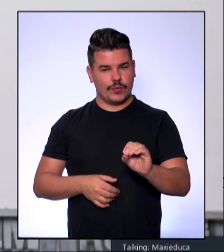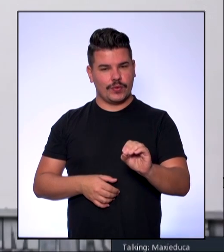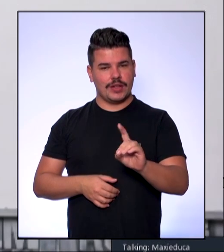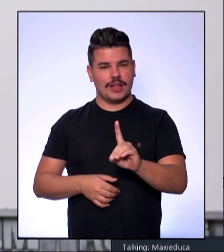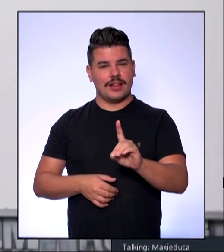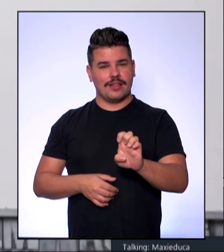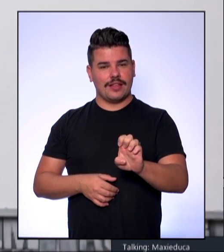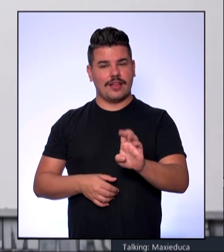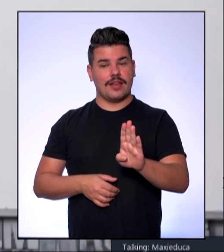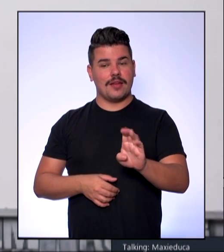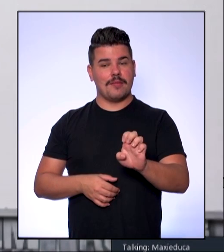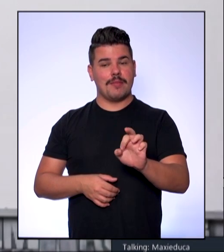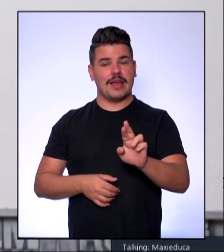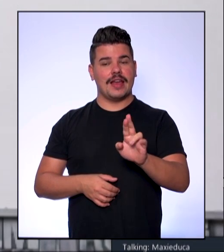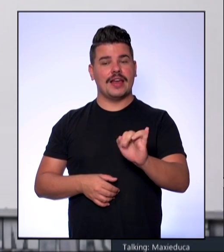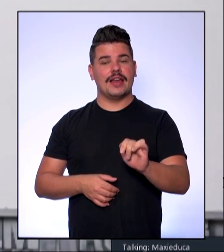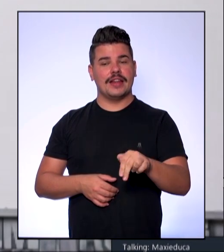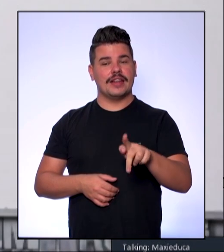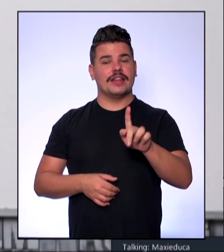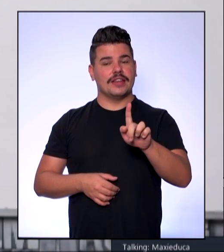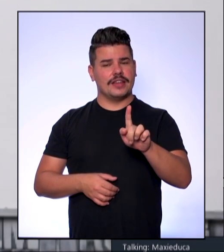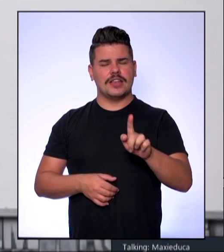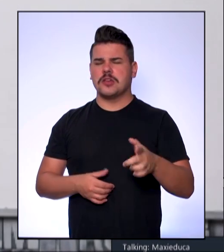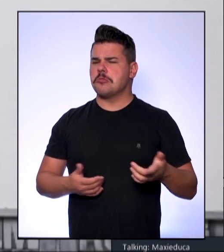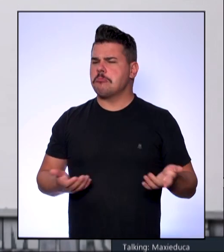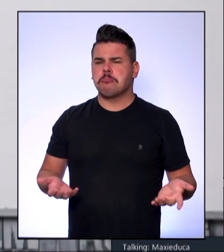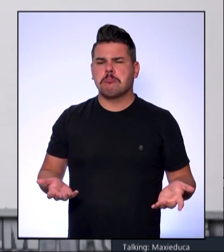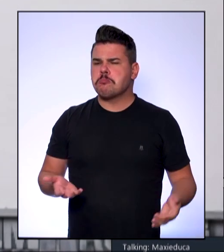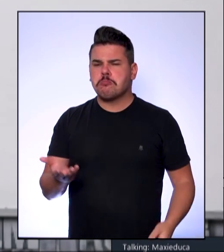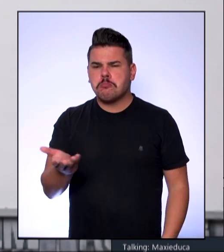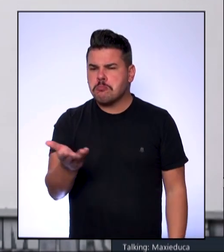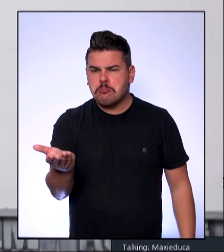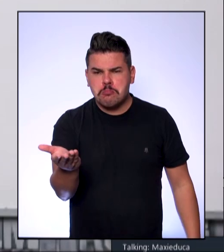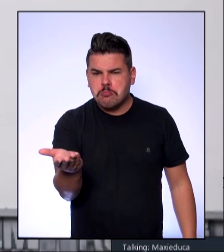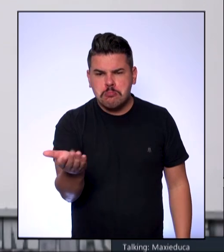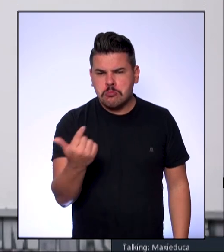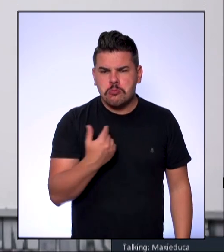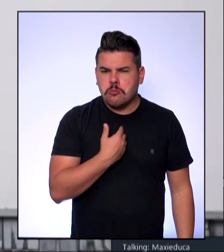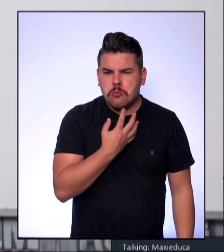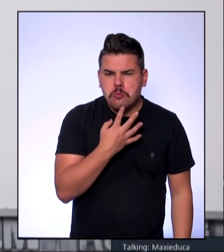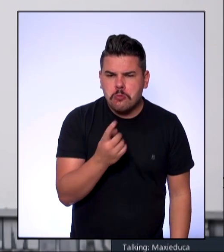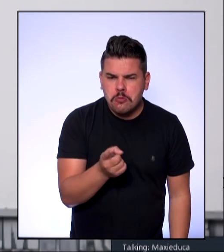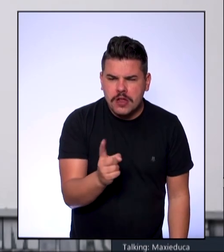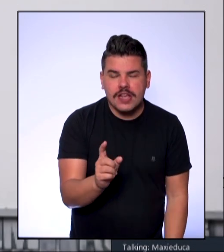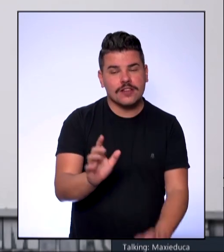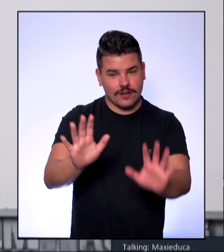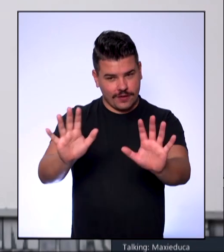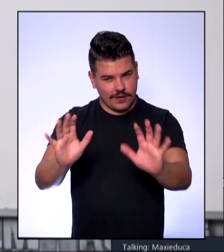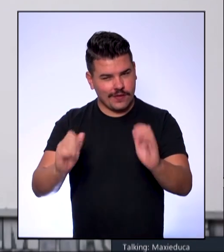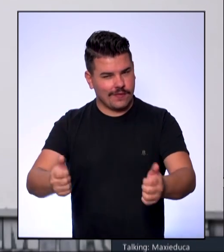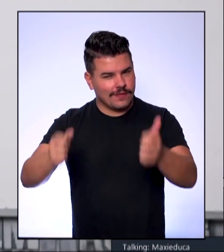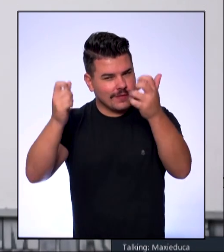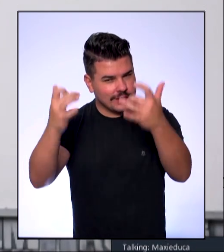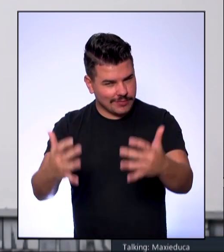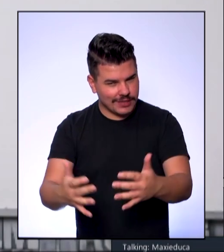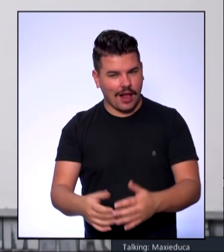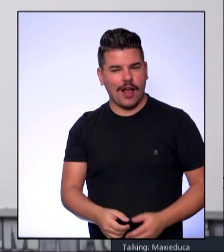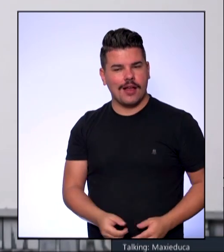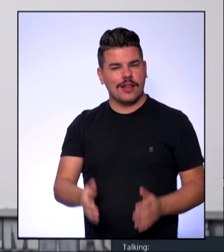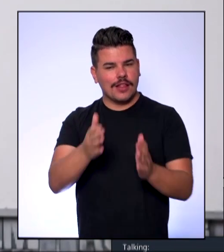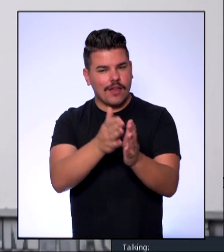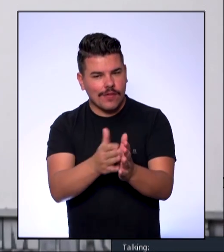que isso significa? É muito simples, guerreiro. Houve um período que nós